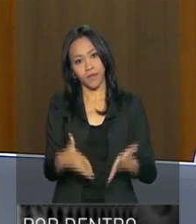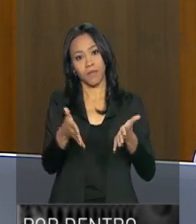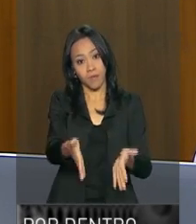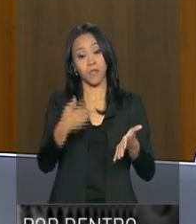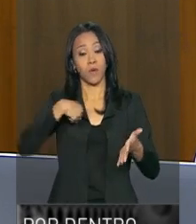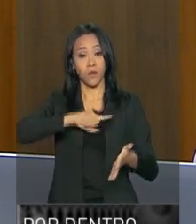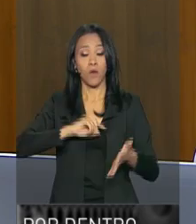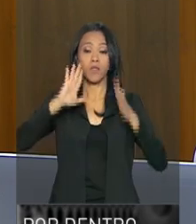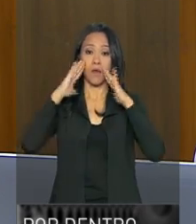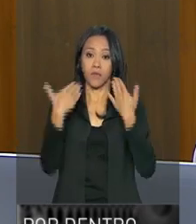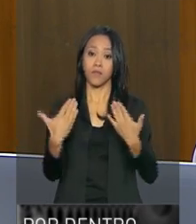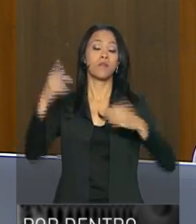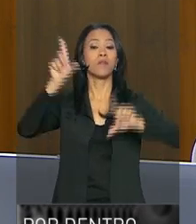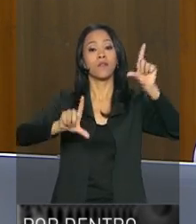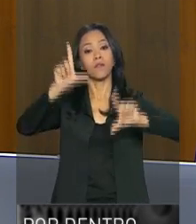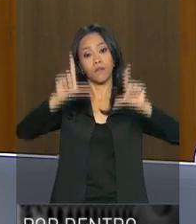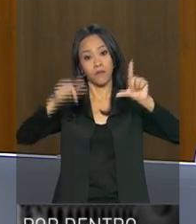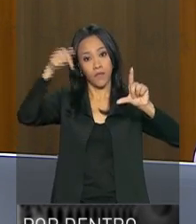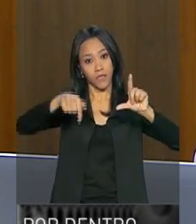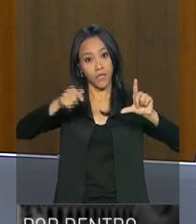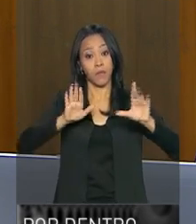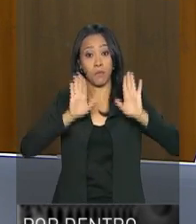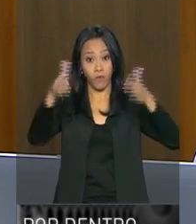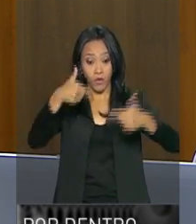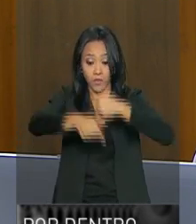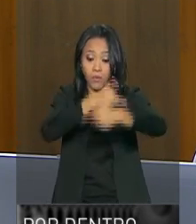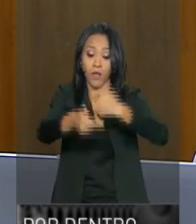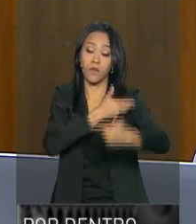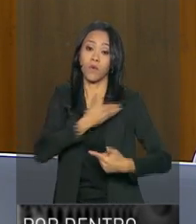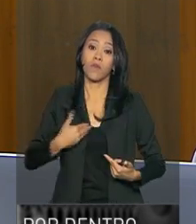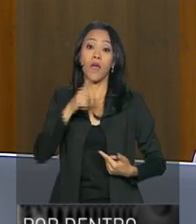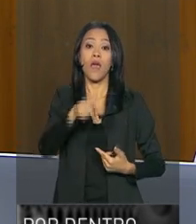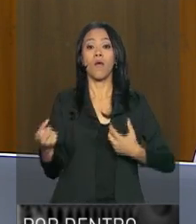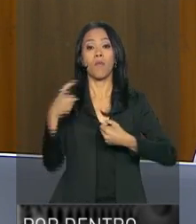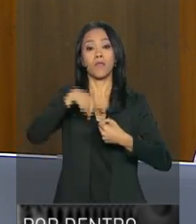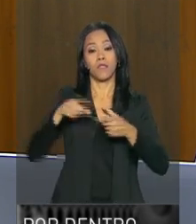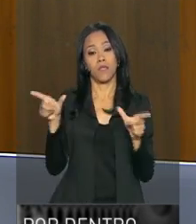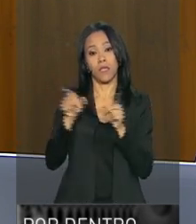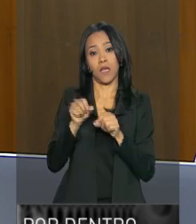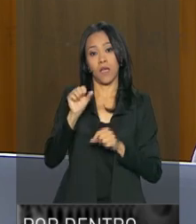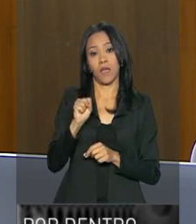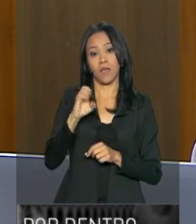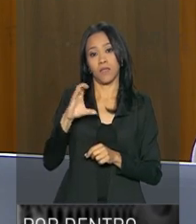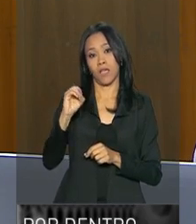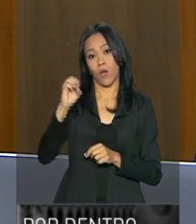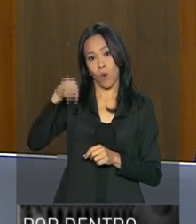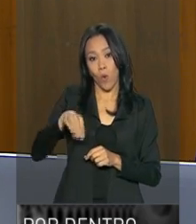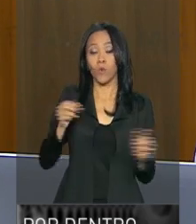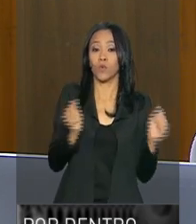no ar com o programa por dentro do governo uma parceria da secretaria de comunicação social da presidência da república com a tv